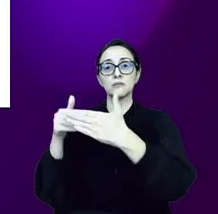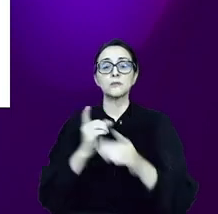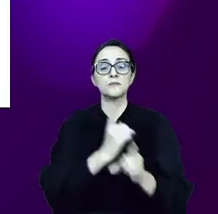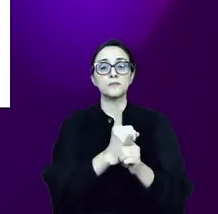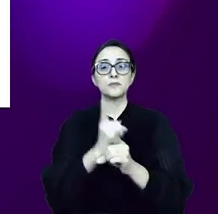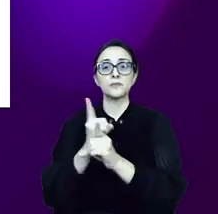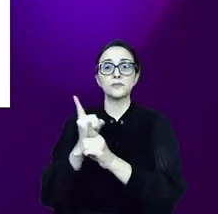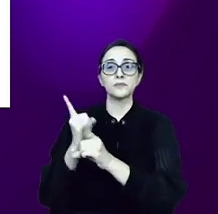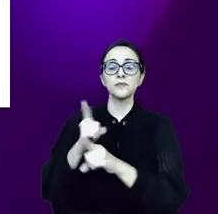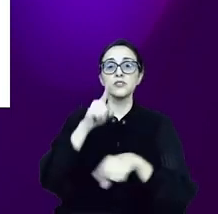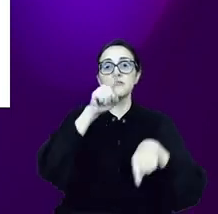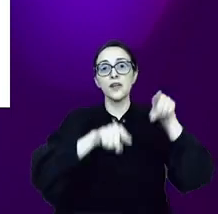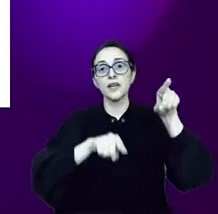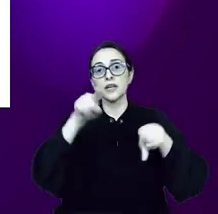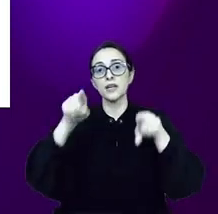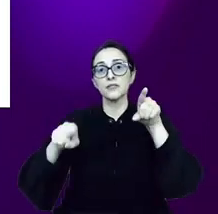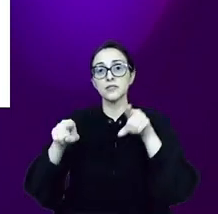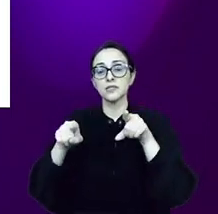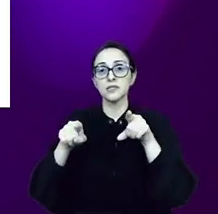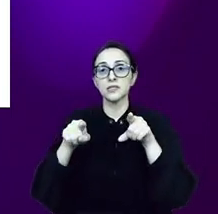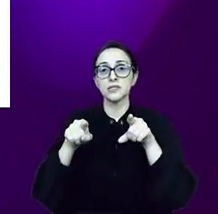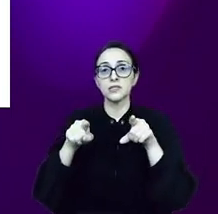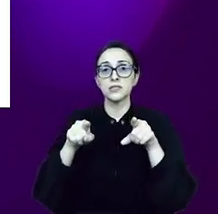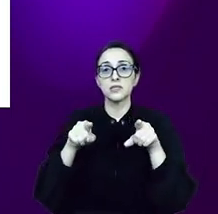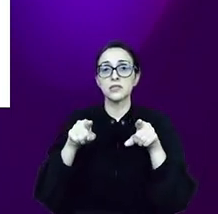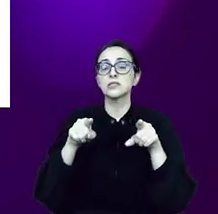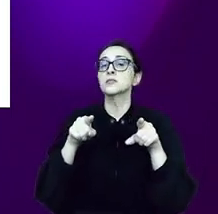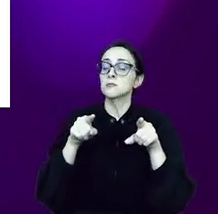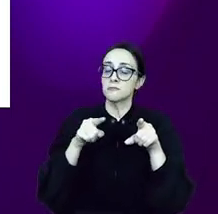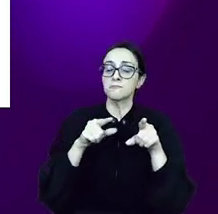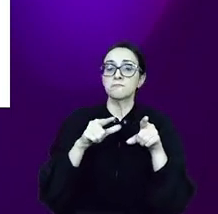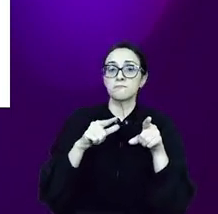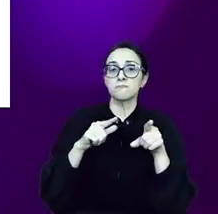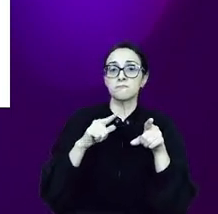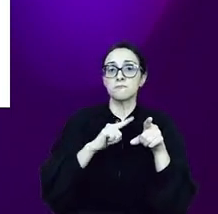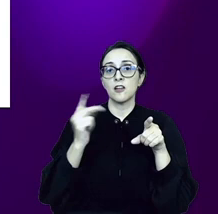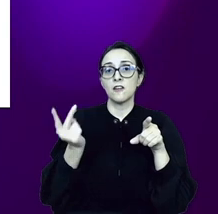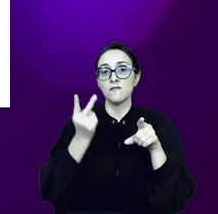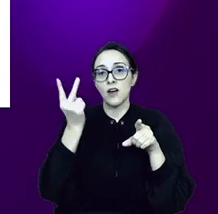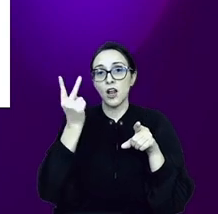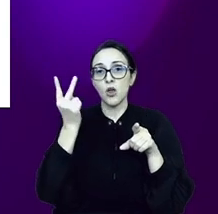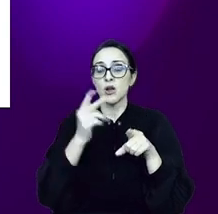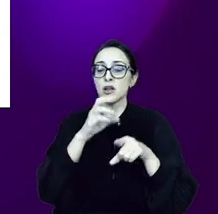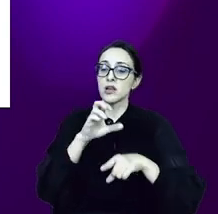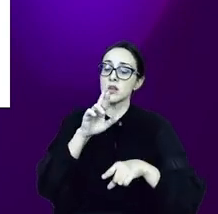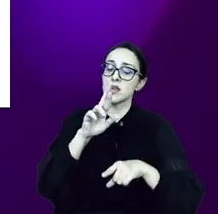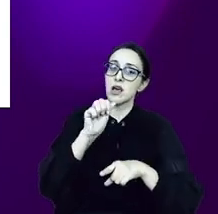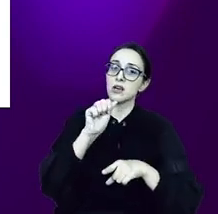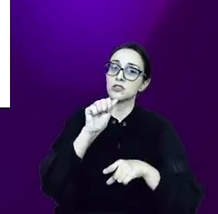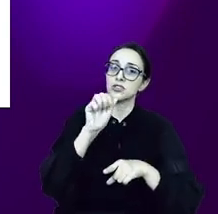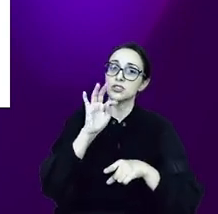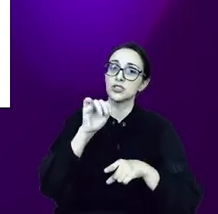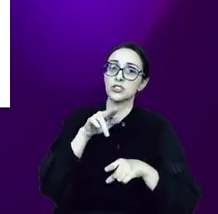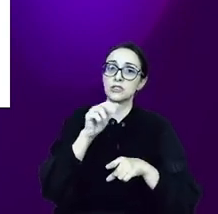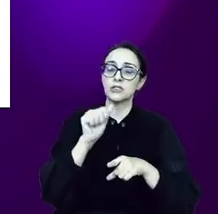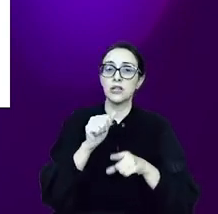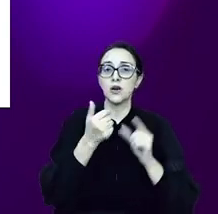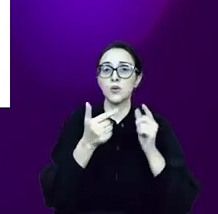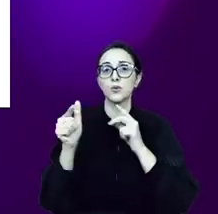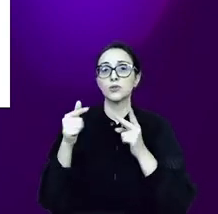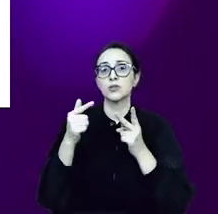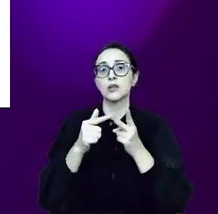encontrar algumas variáveis, particularmente valores de creatina, de alteração de